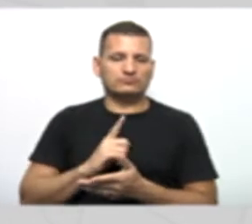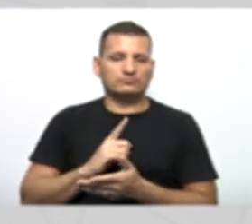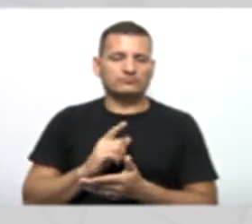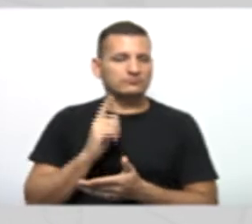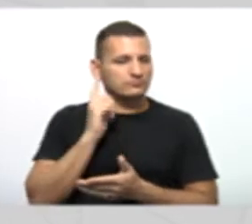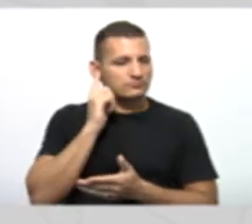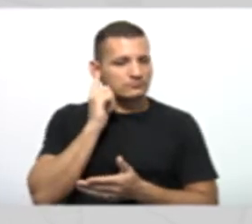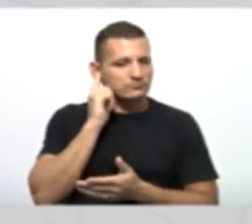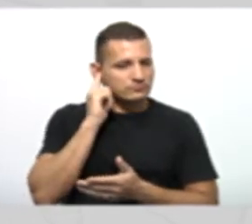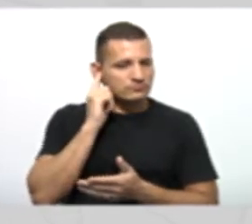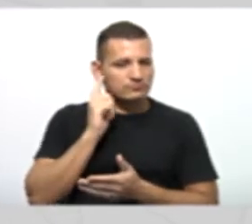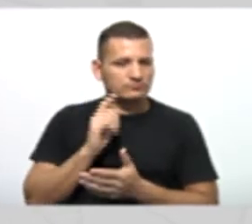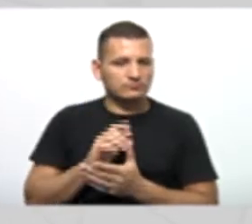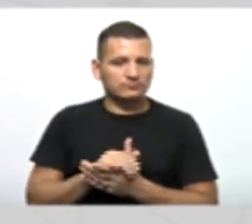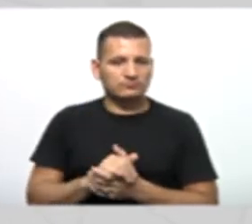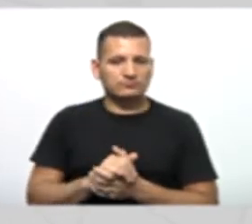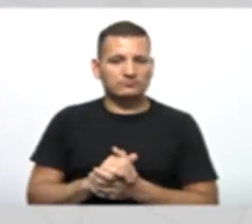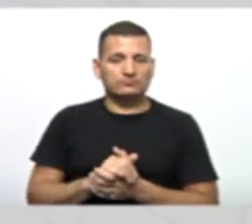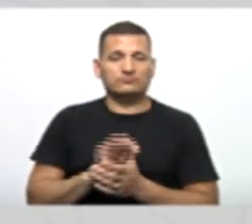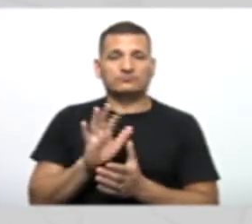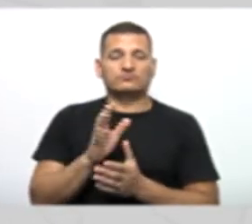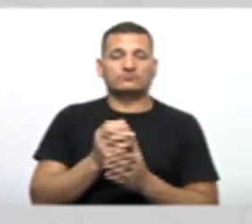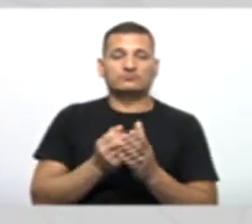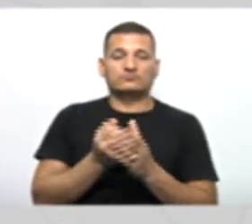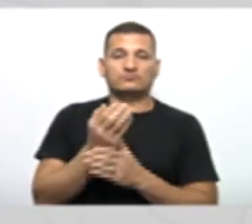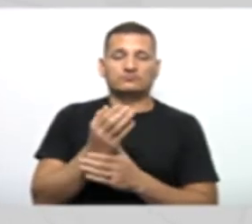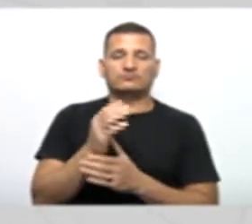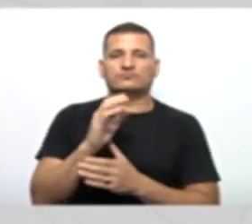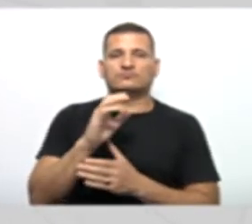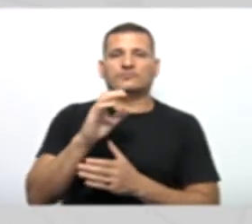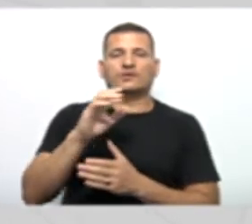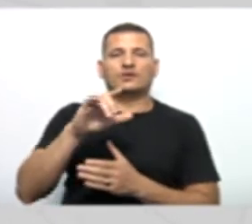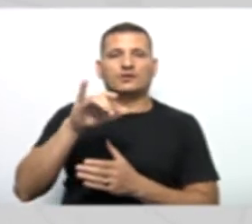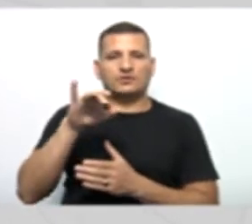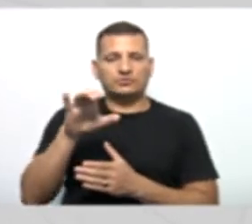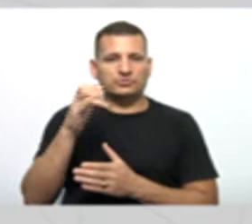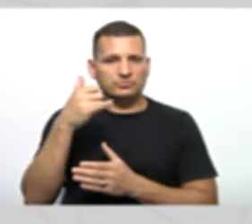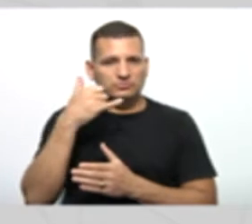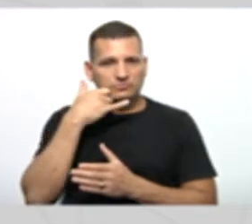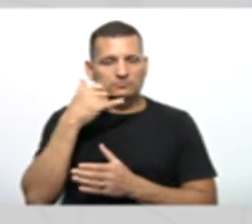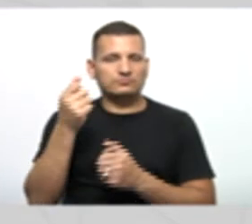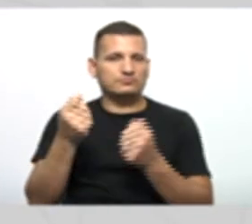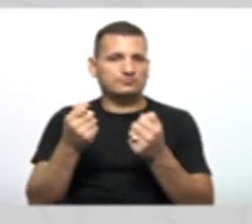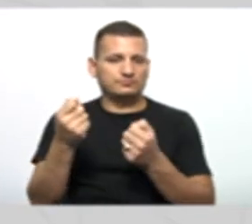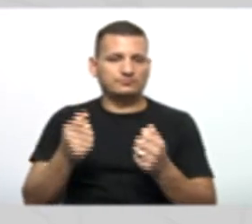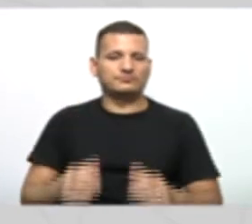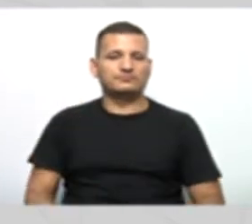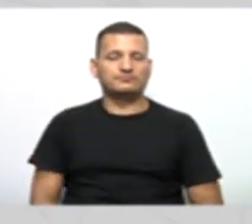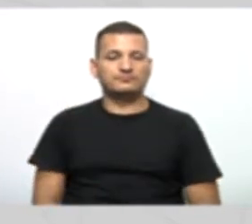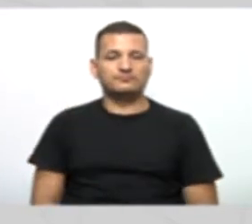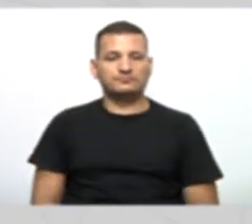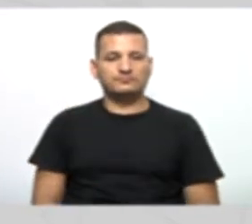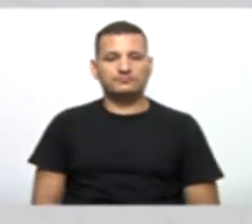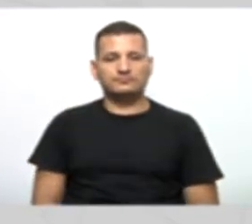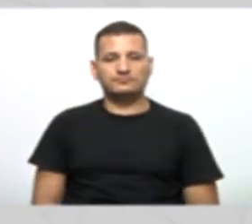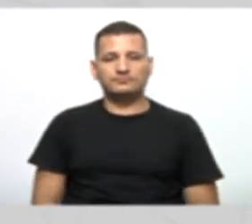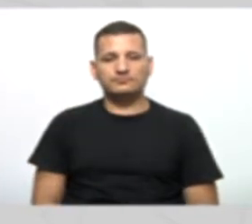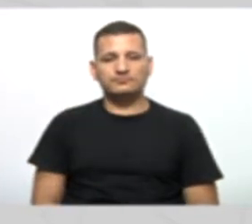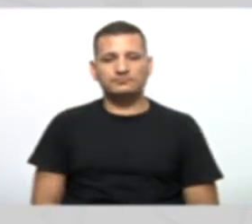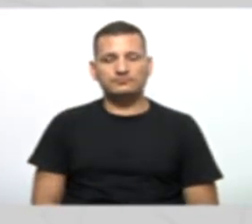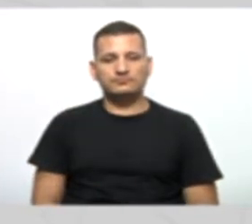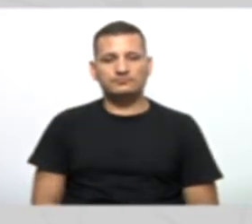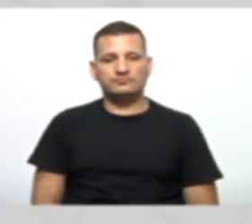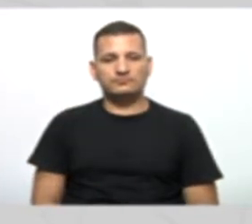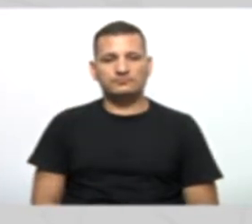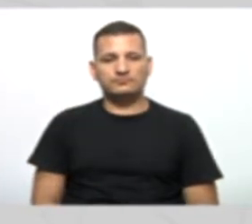vai criar a tabela cliente, a tabela telefone e a tabela carro. Vamos lá. Só relembrando aqui